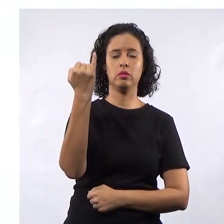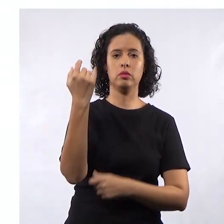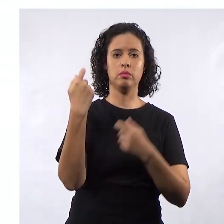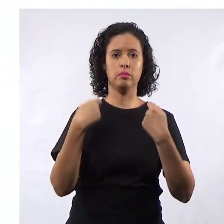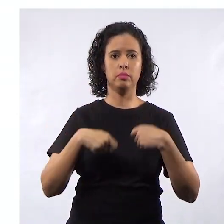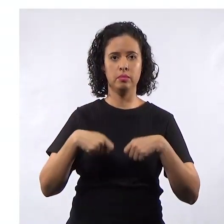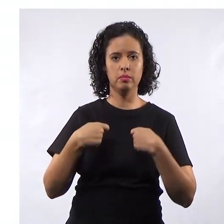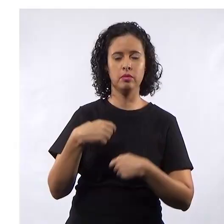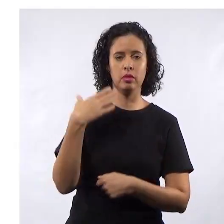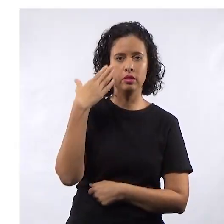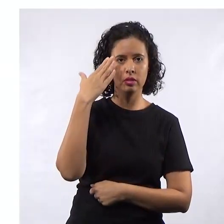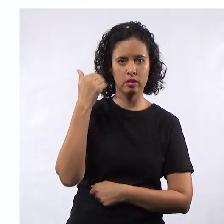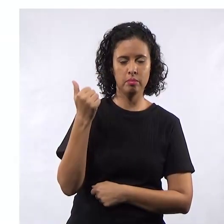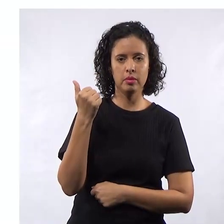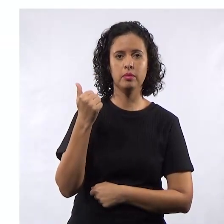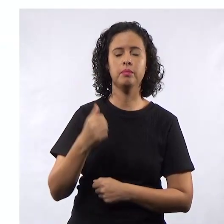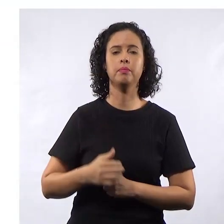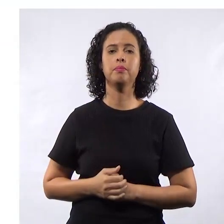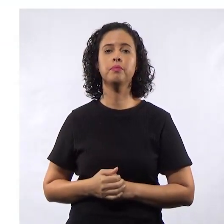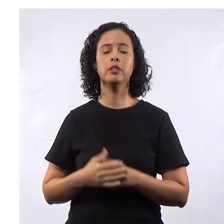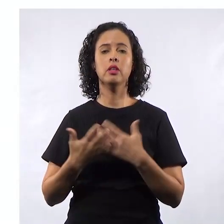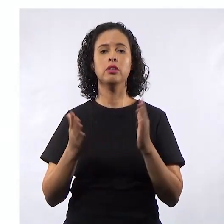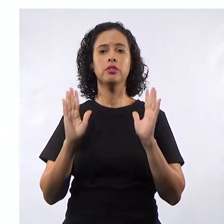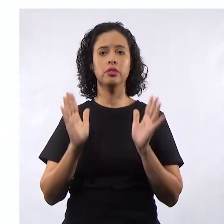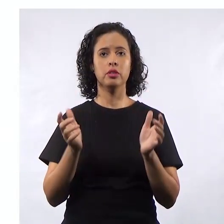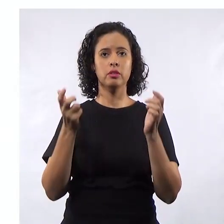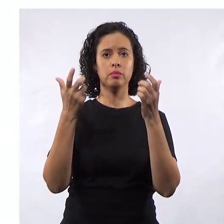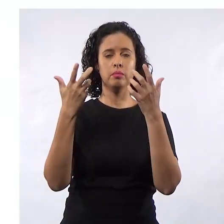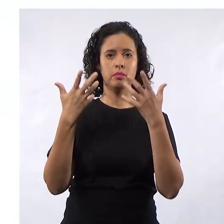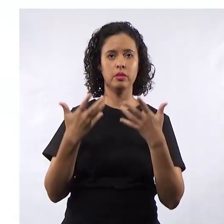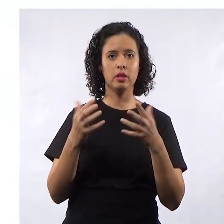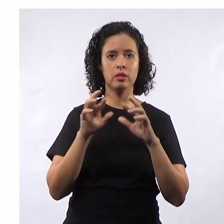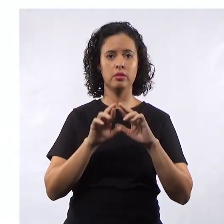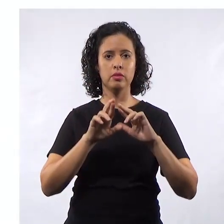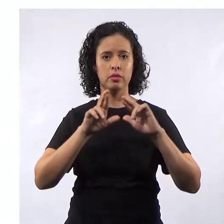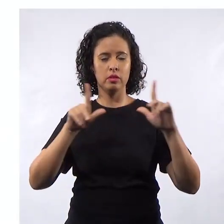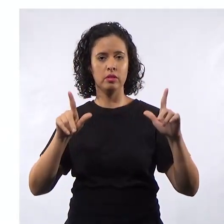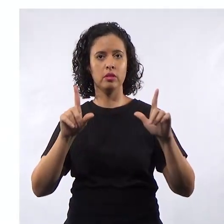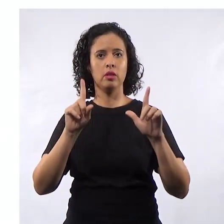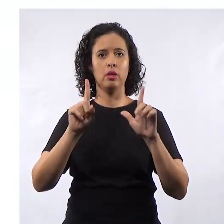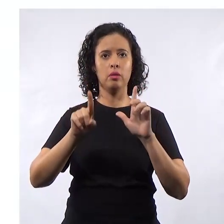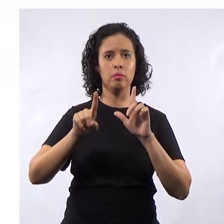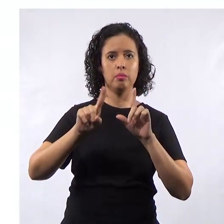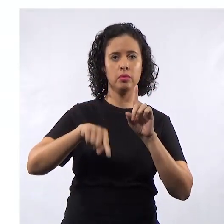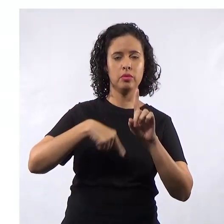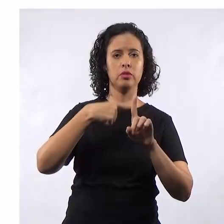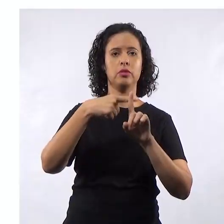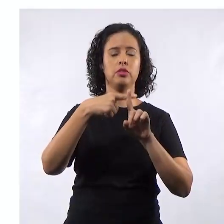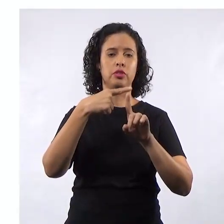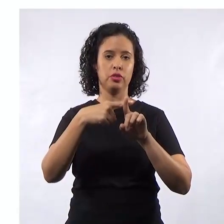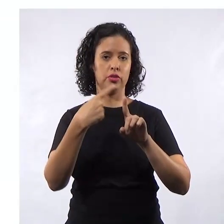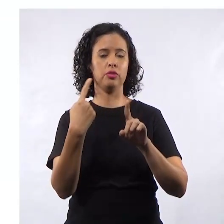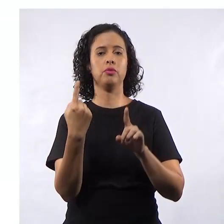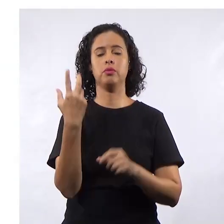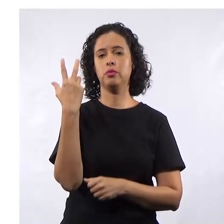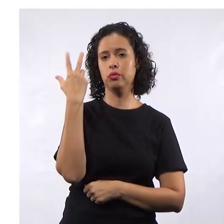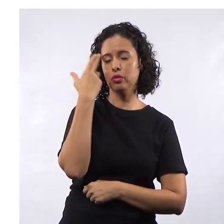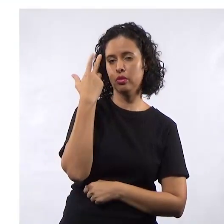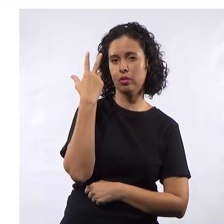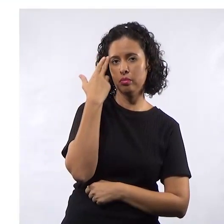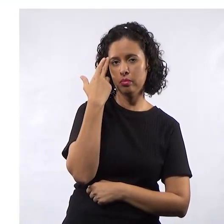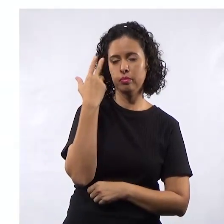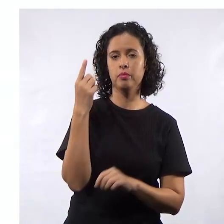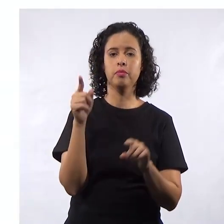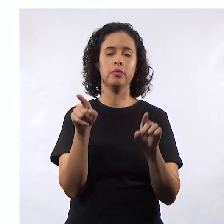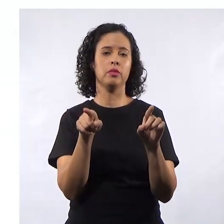vocês precisam saber do direito, né? Ou seja, já falamos ali sobre a diferença do direito positivo, né, do direito natural,